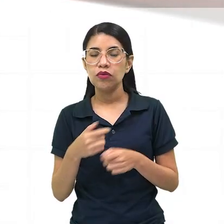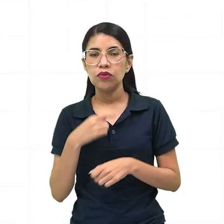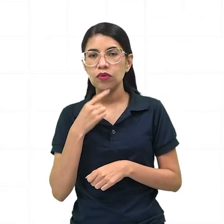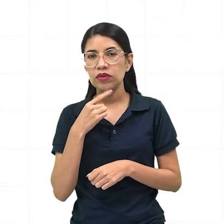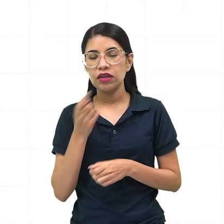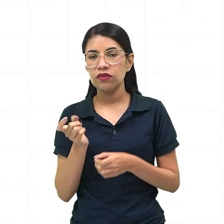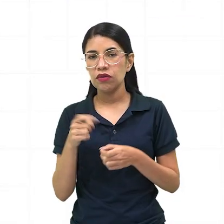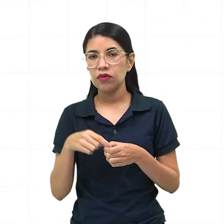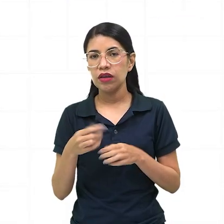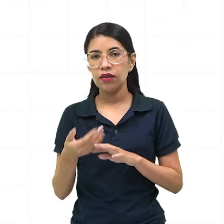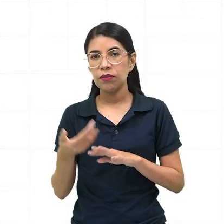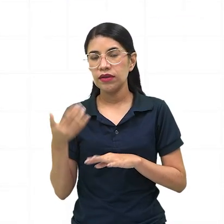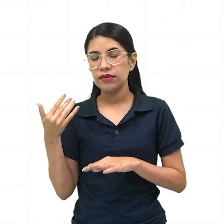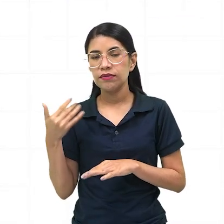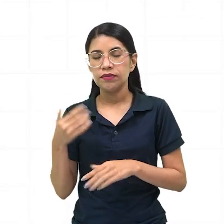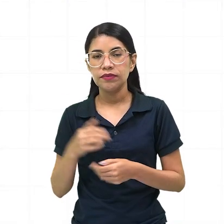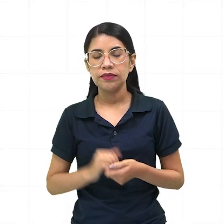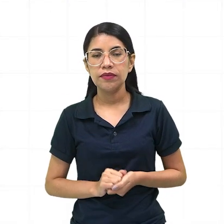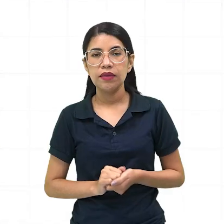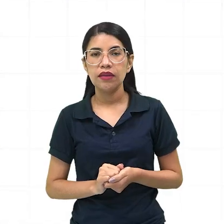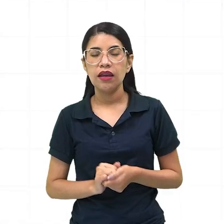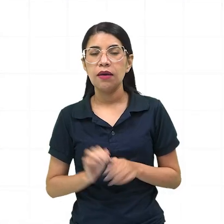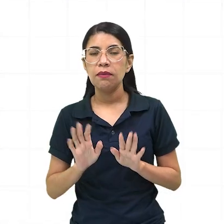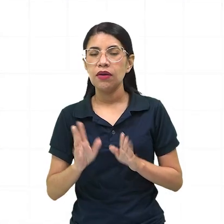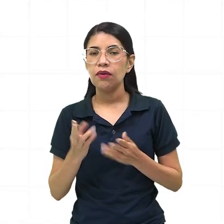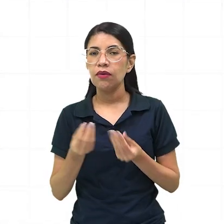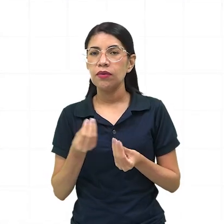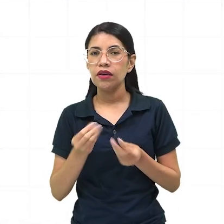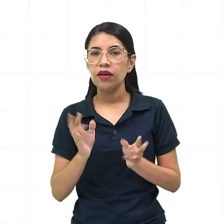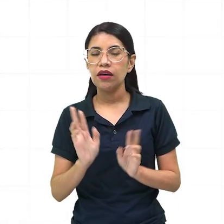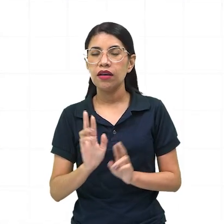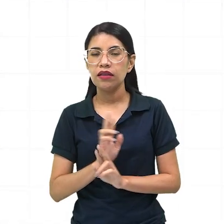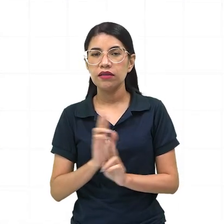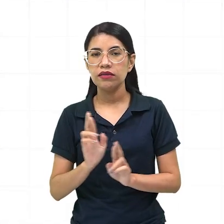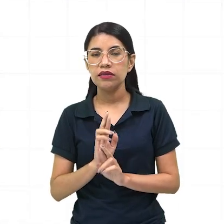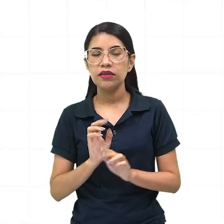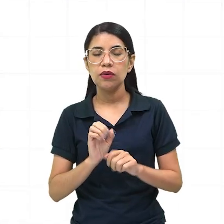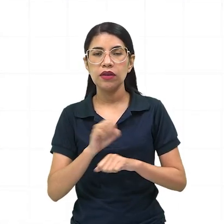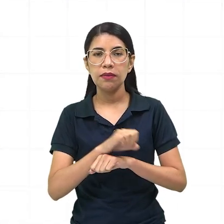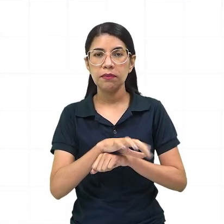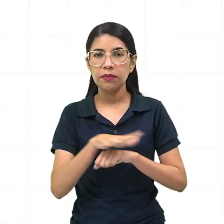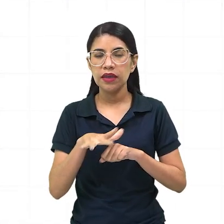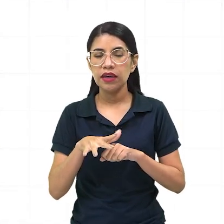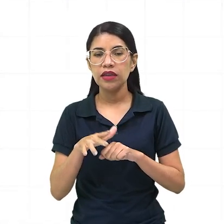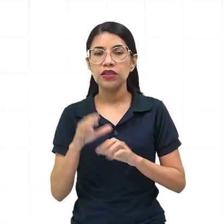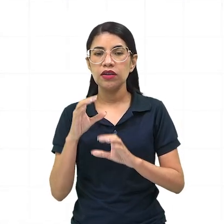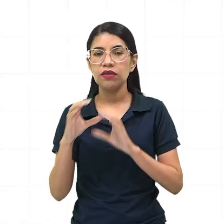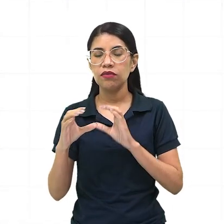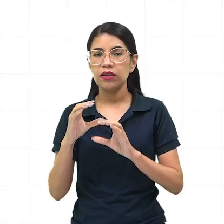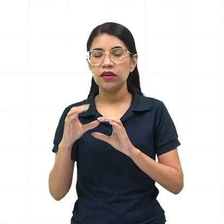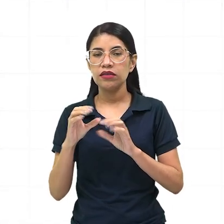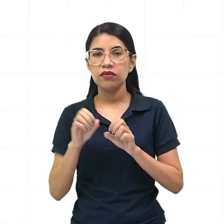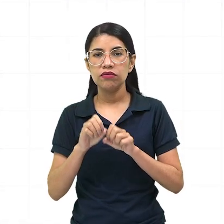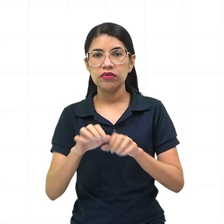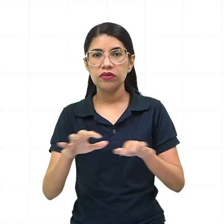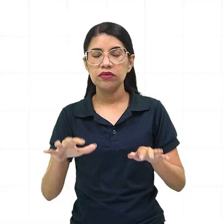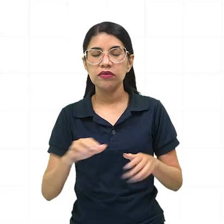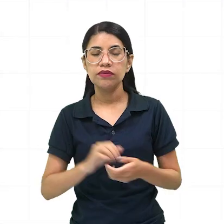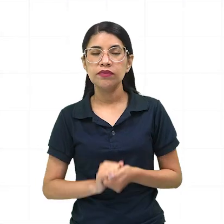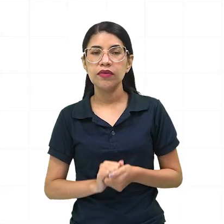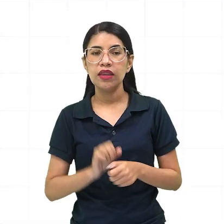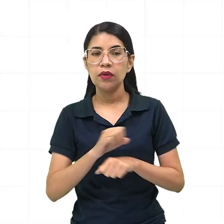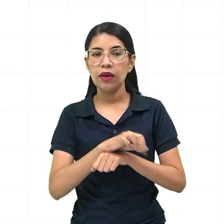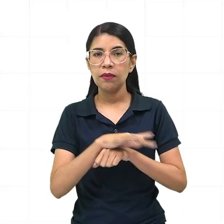Mas vamos pensar a relação entre a mídia e a comunicação de massa. A mídia refere-se aos meios que usamos